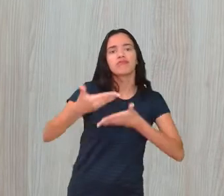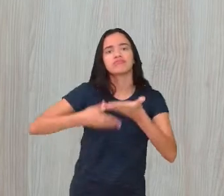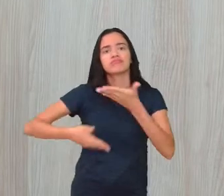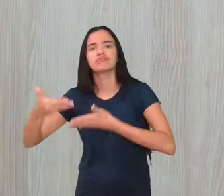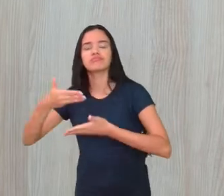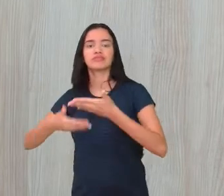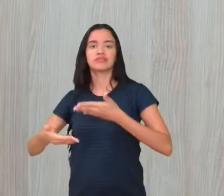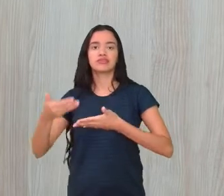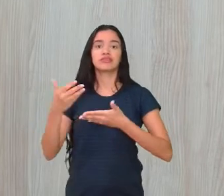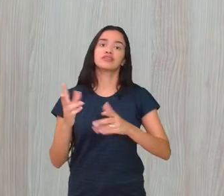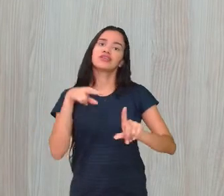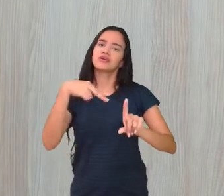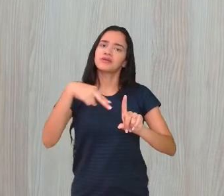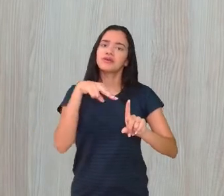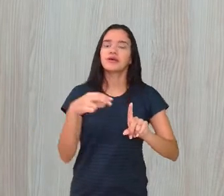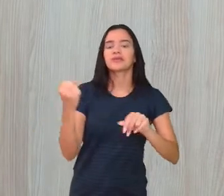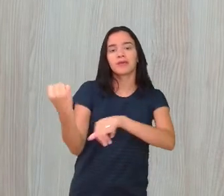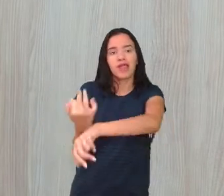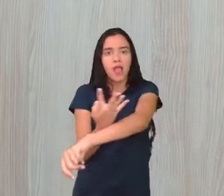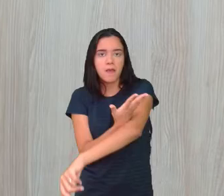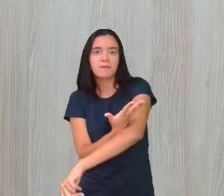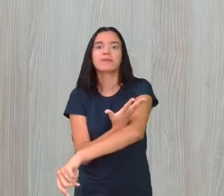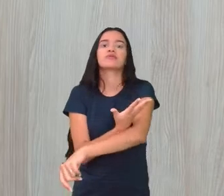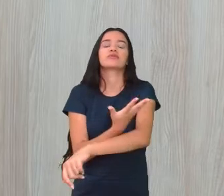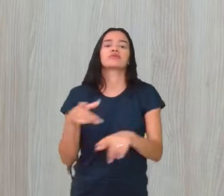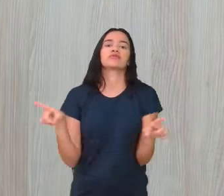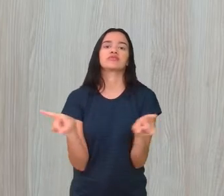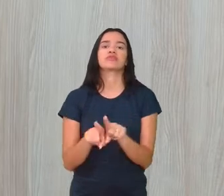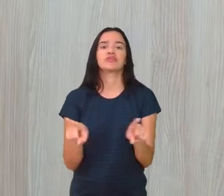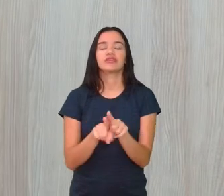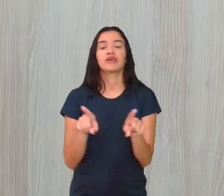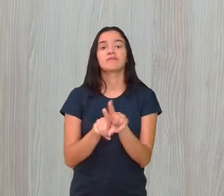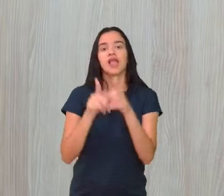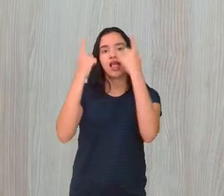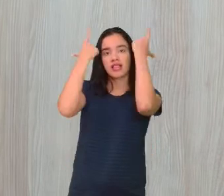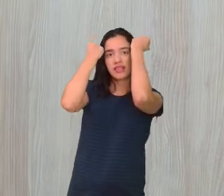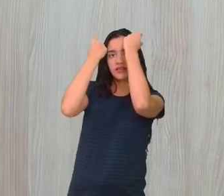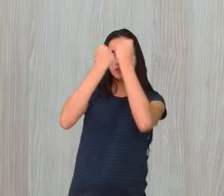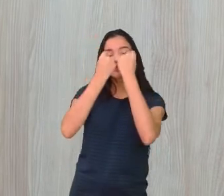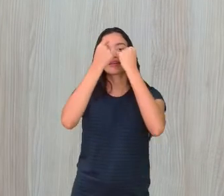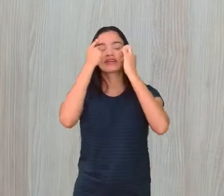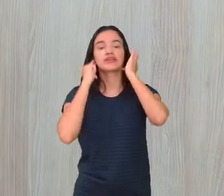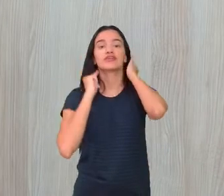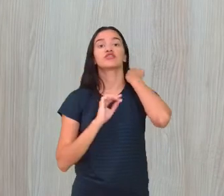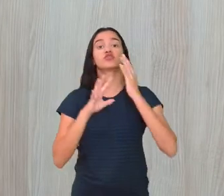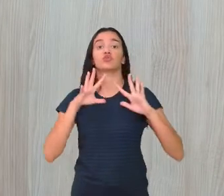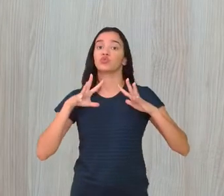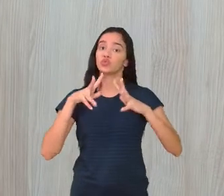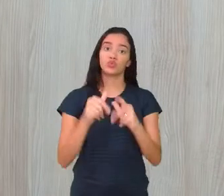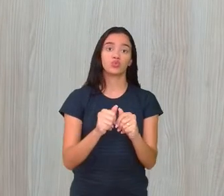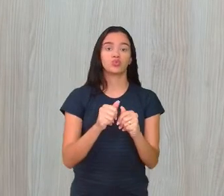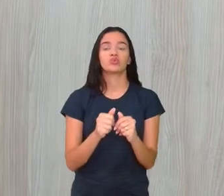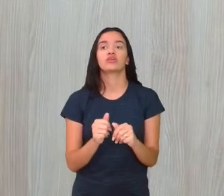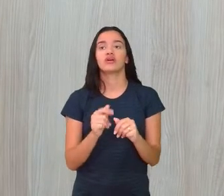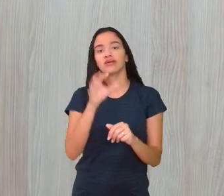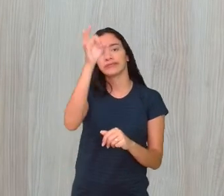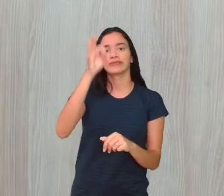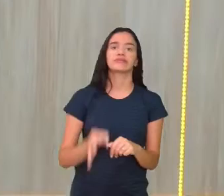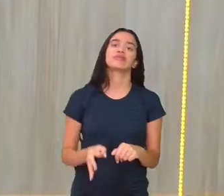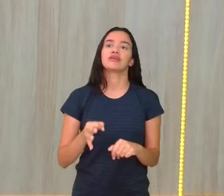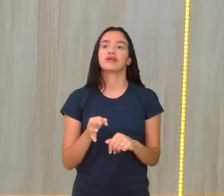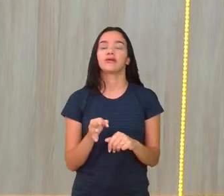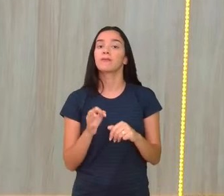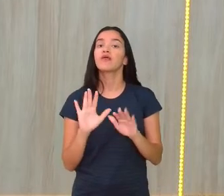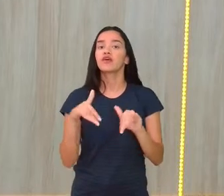de aspectos humanos, emoções ali, né? Na Grécia também, tudo isso. Exatamente,